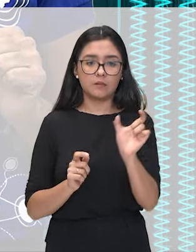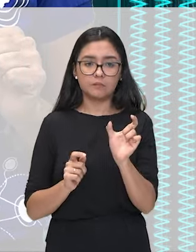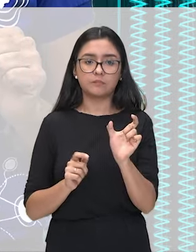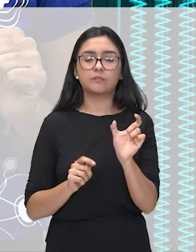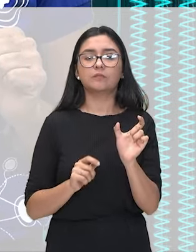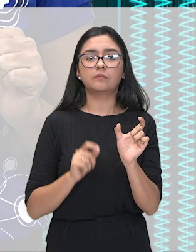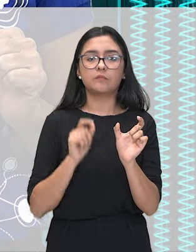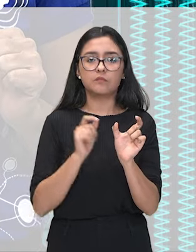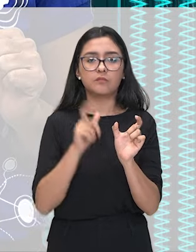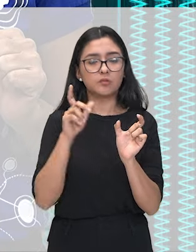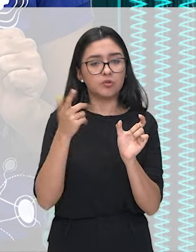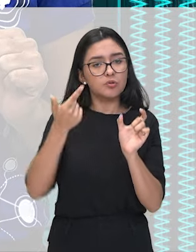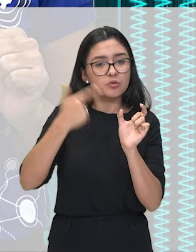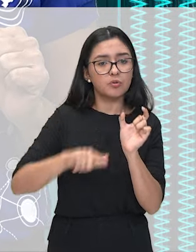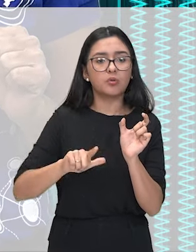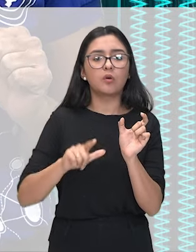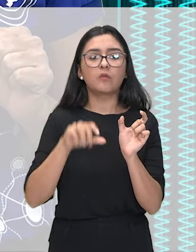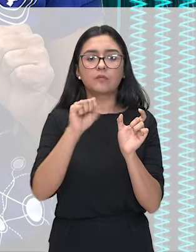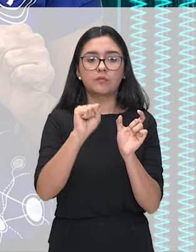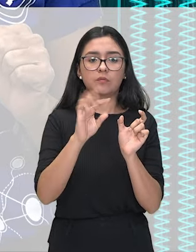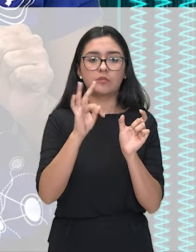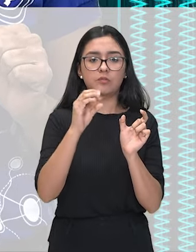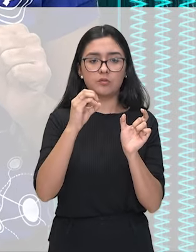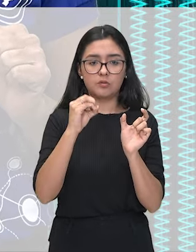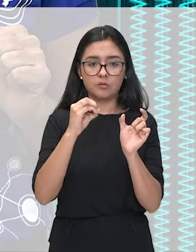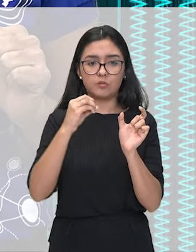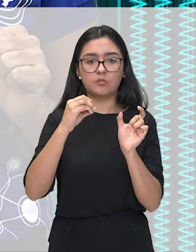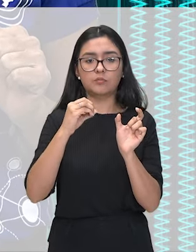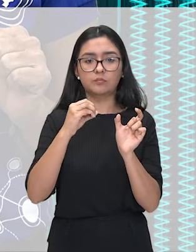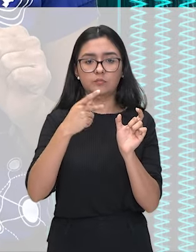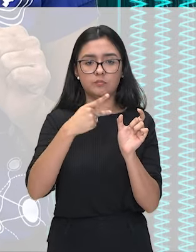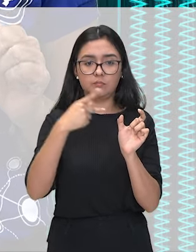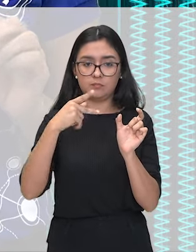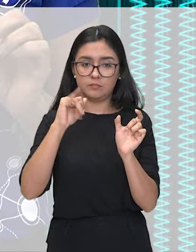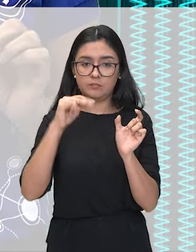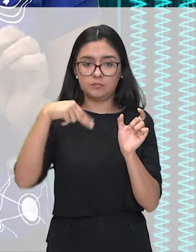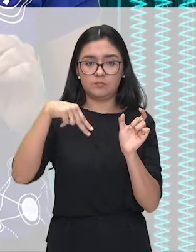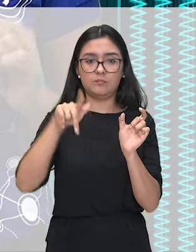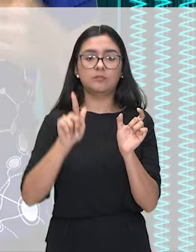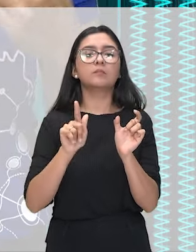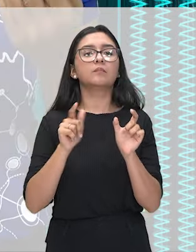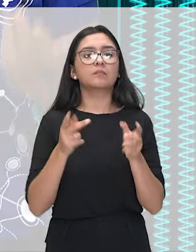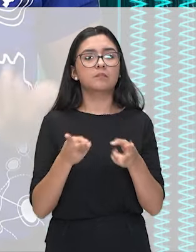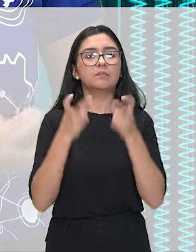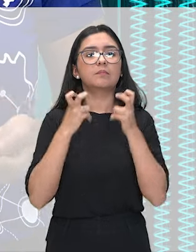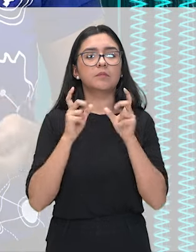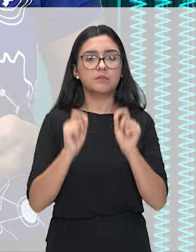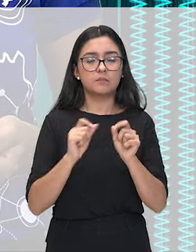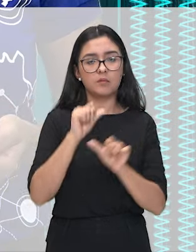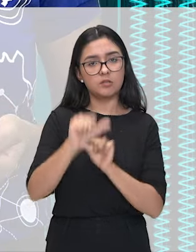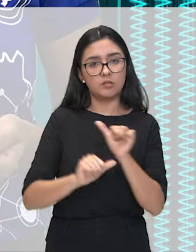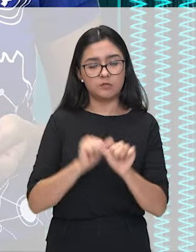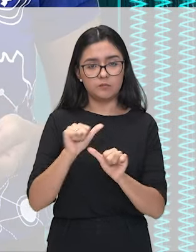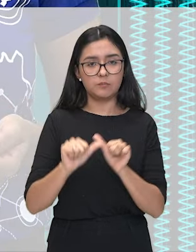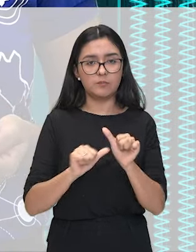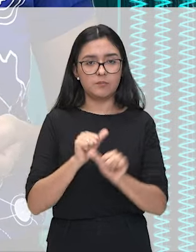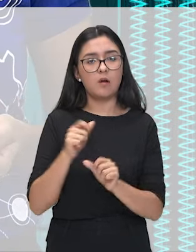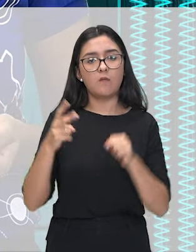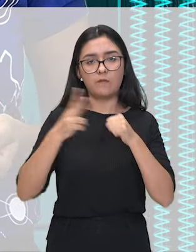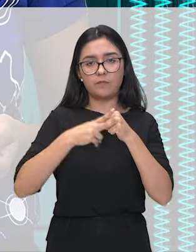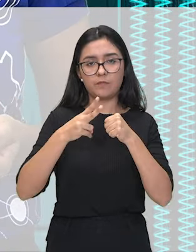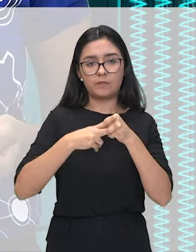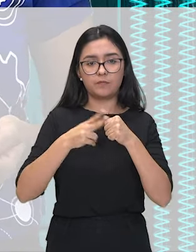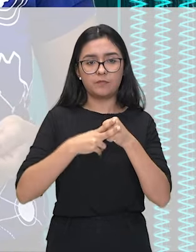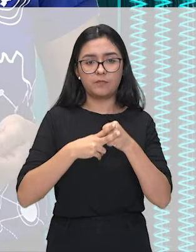a última consoante que é p e aí eu acrescento o in tá para transformar no gerúndio esse verbo